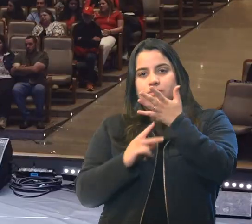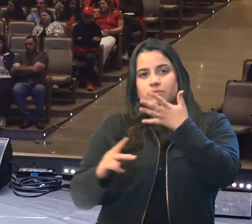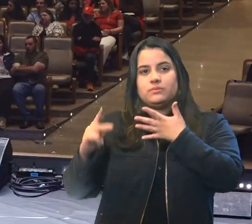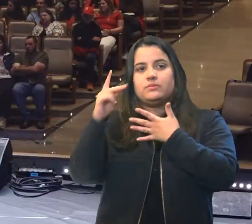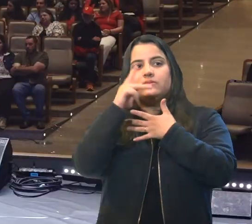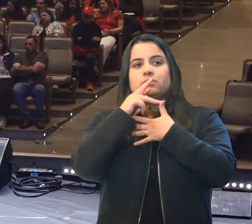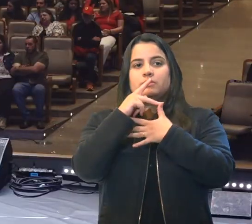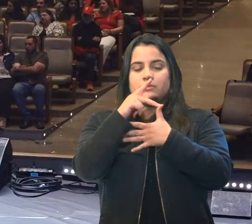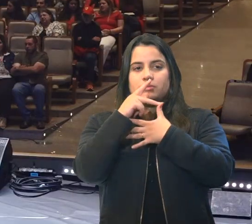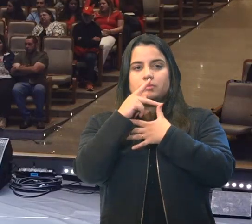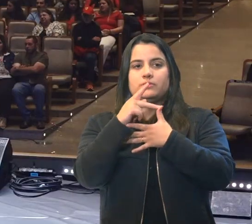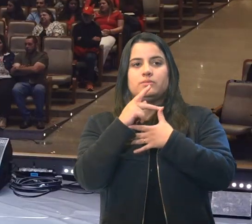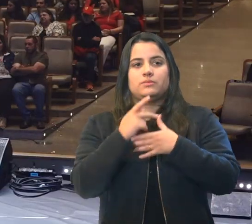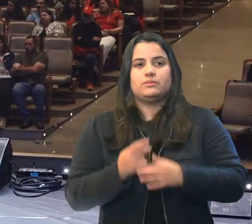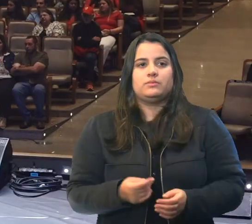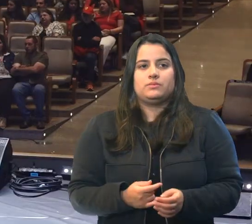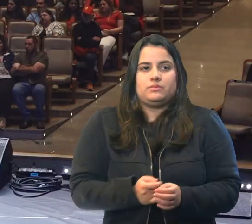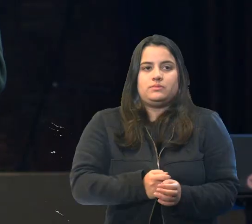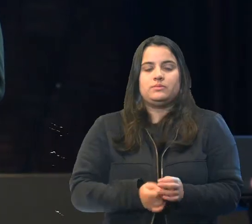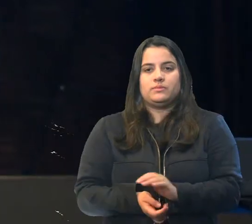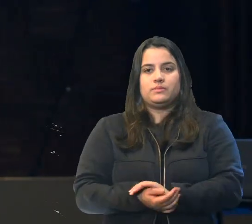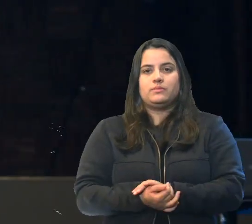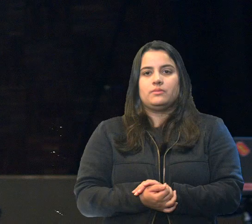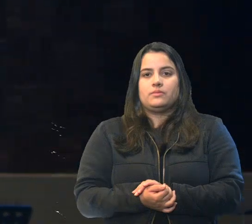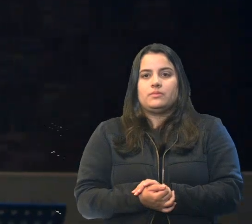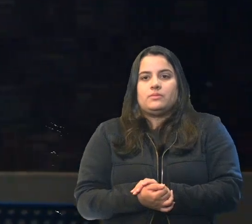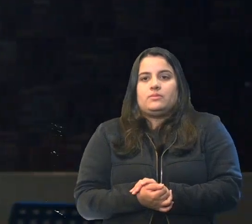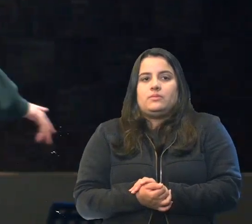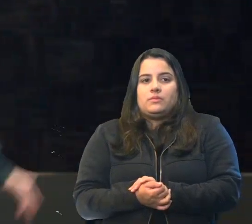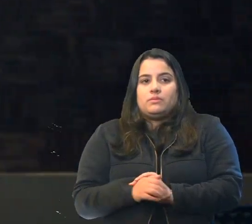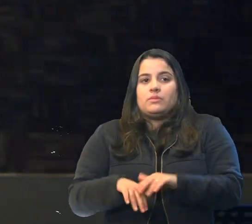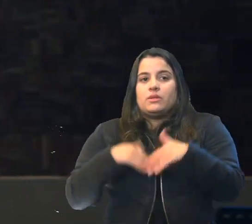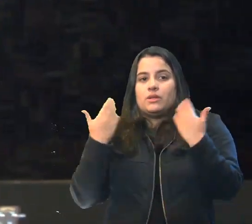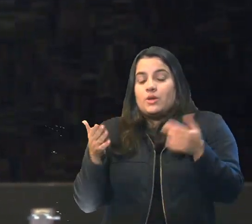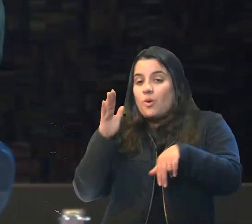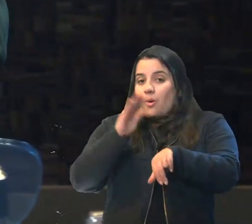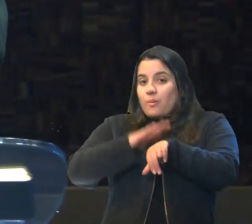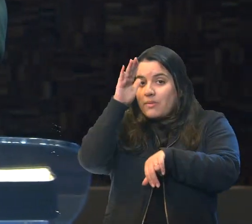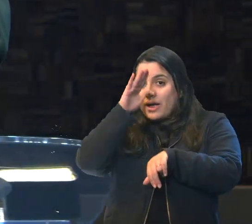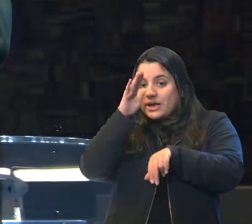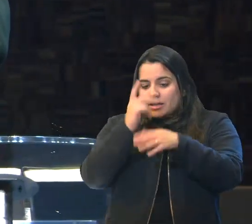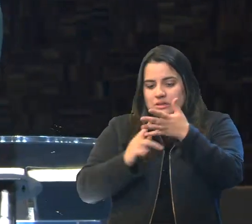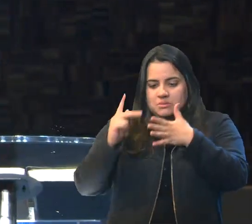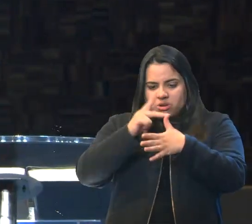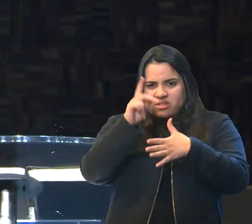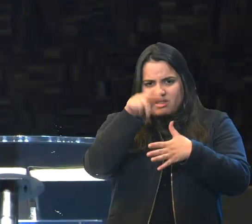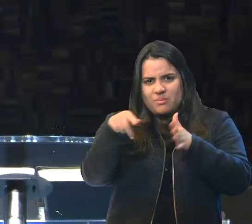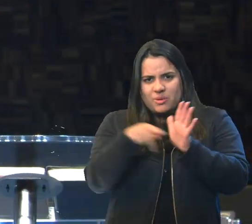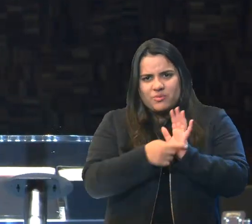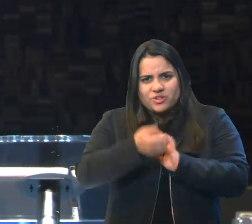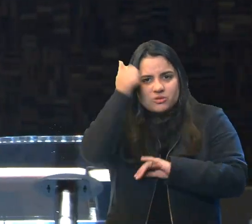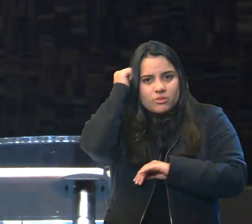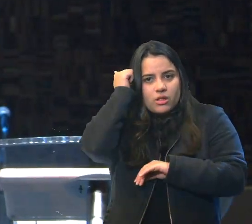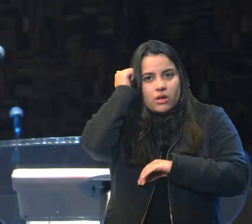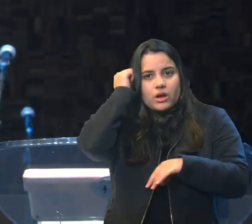mais importante. E o mais importante é o vestibular. Não.